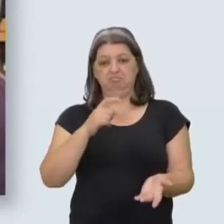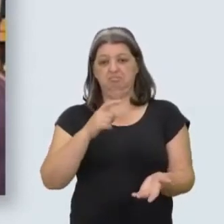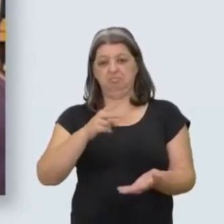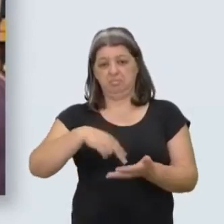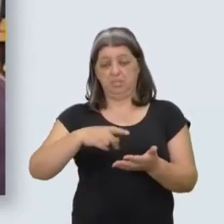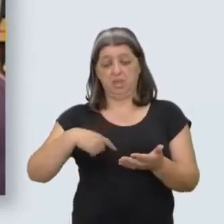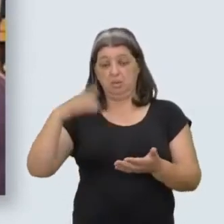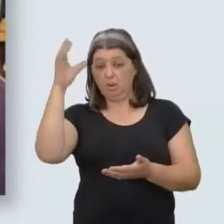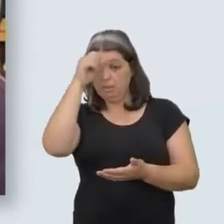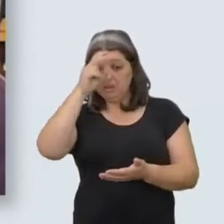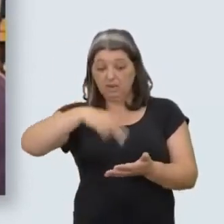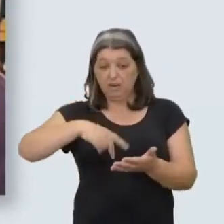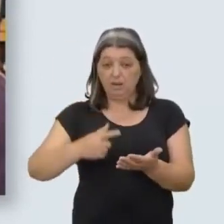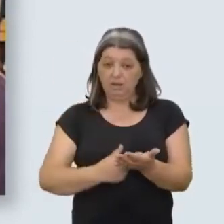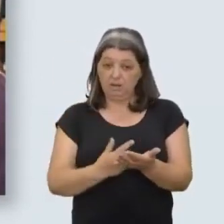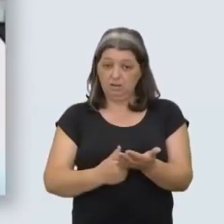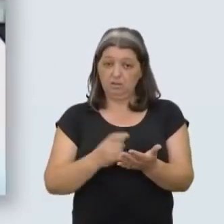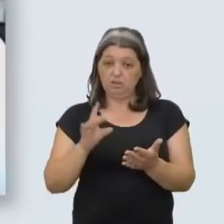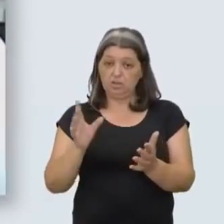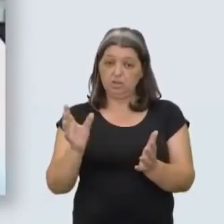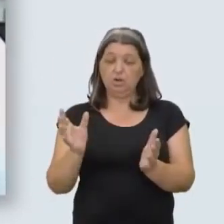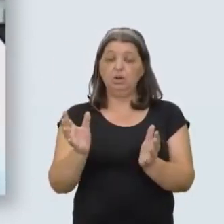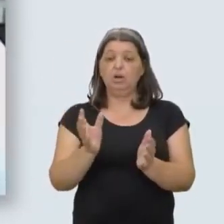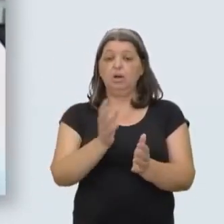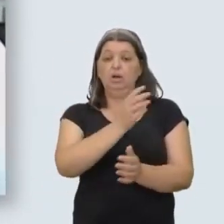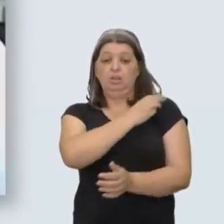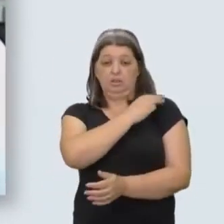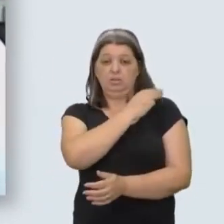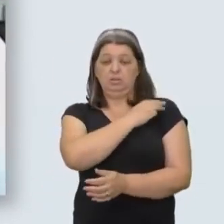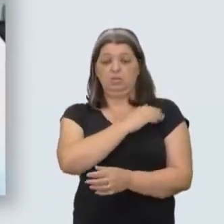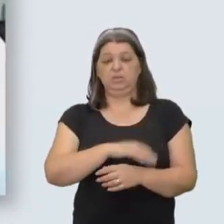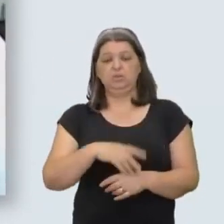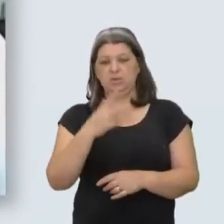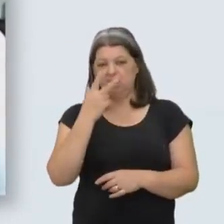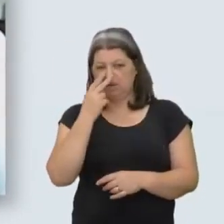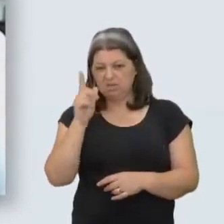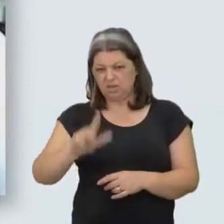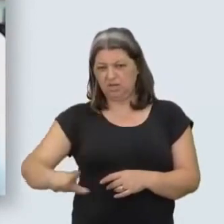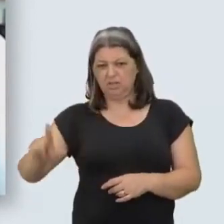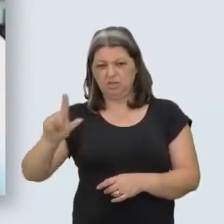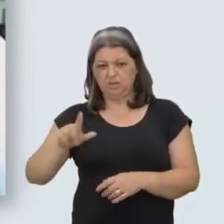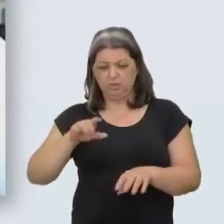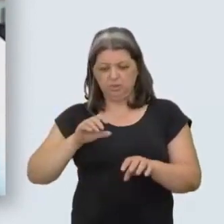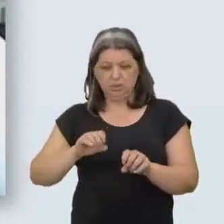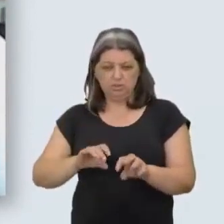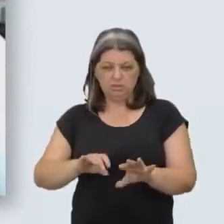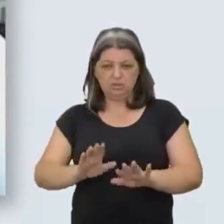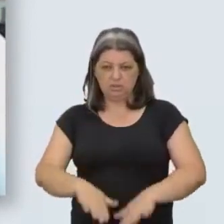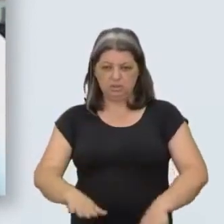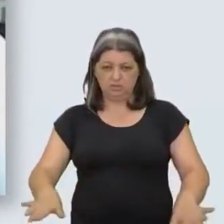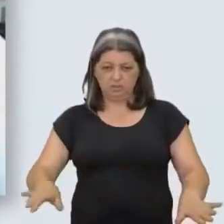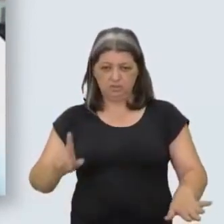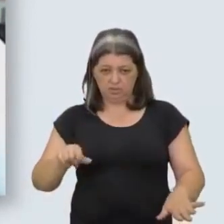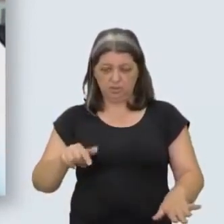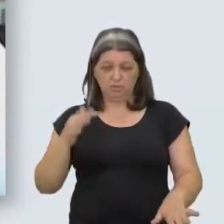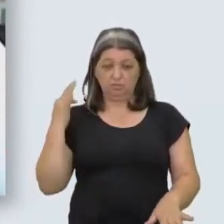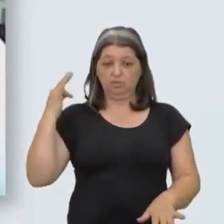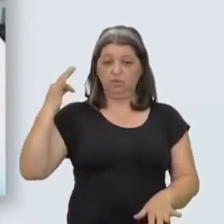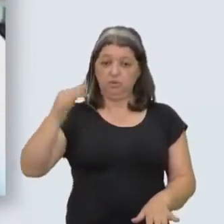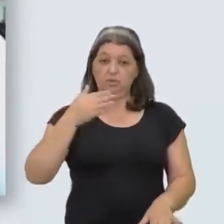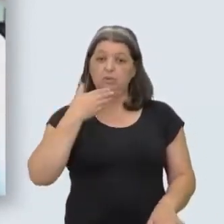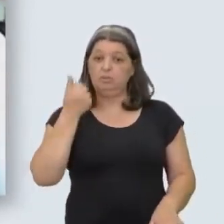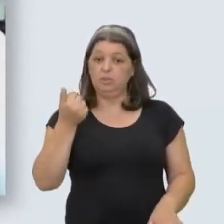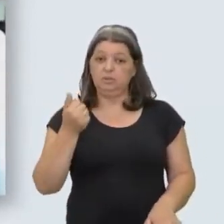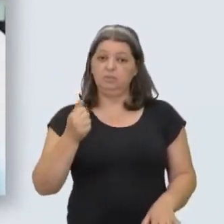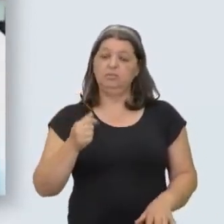fui aprender a ler livro no ensino médio. Acho que a literatura infantil pode produzir leitores mais assíduos no futuro? Pode,